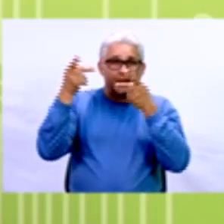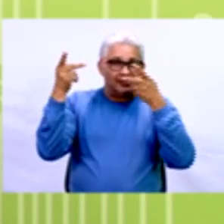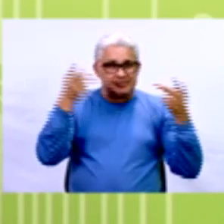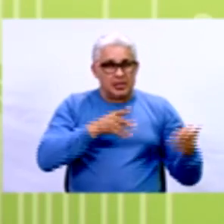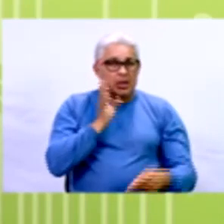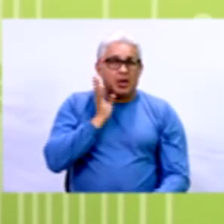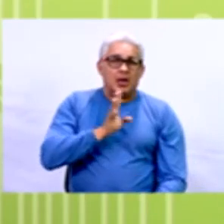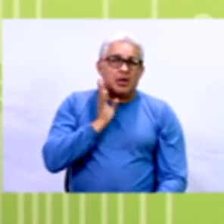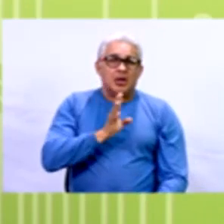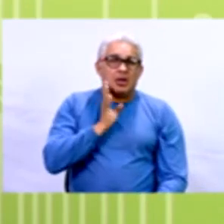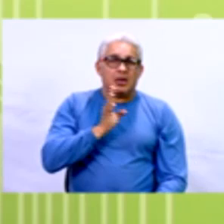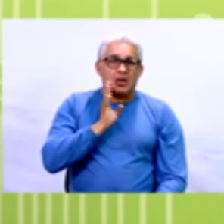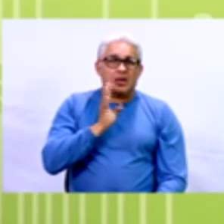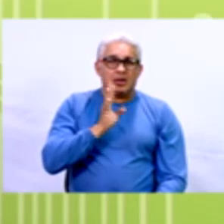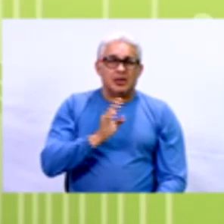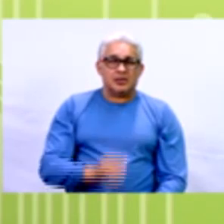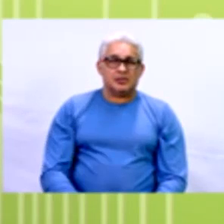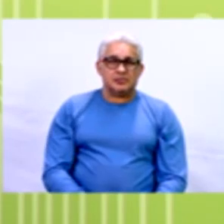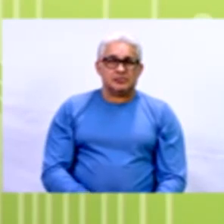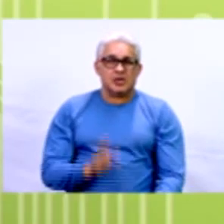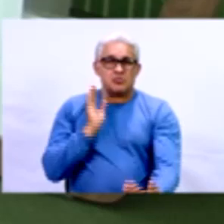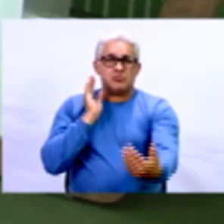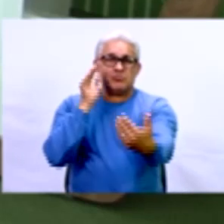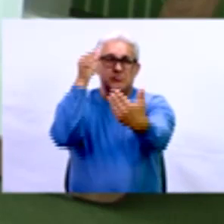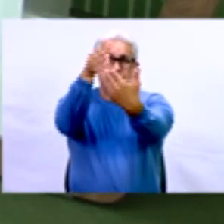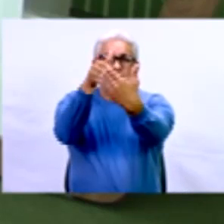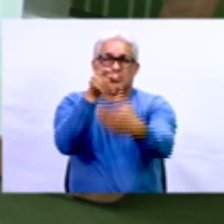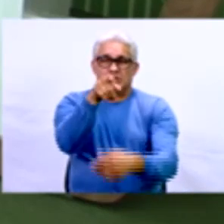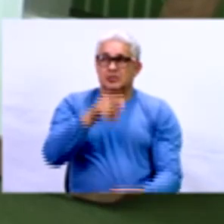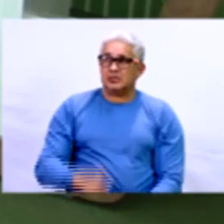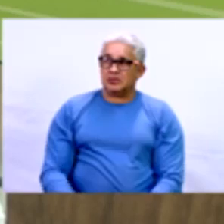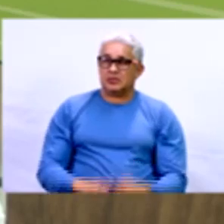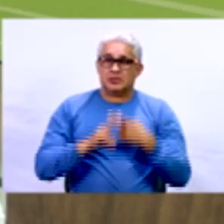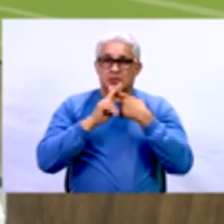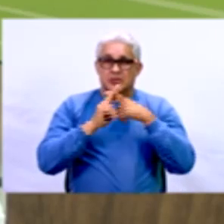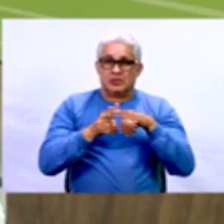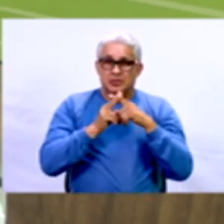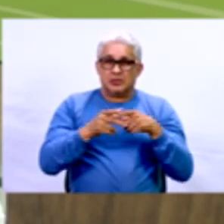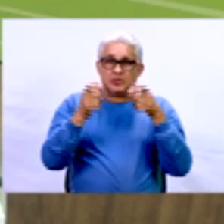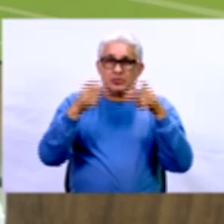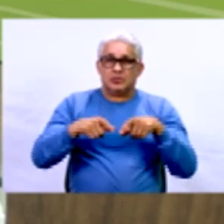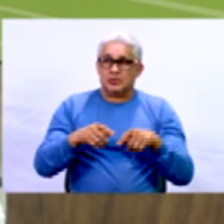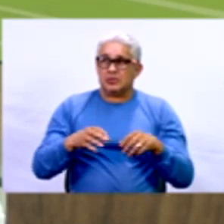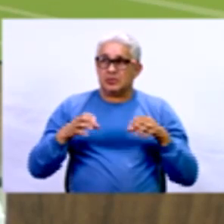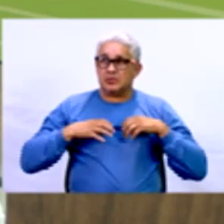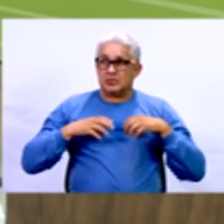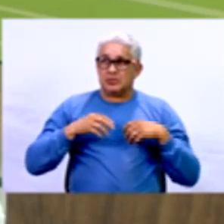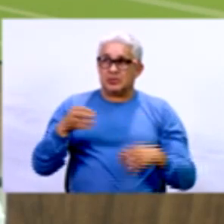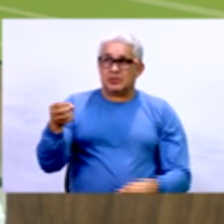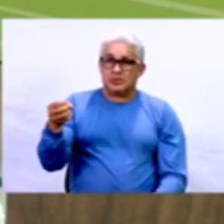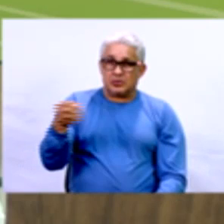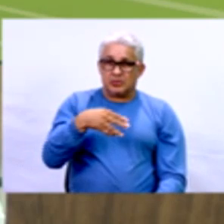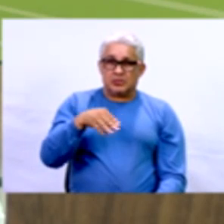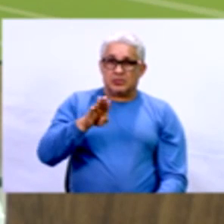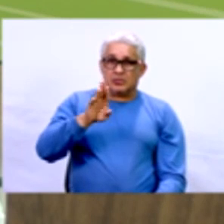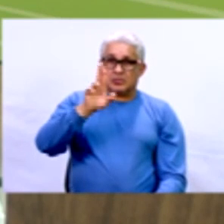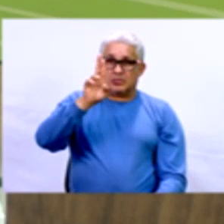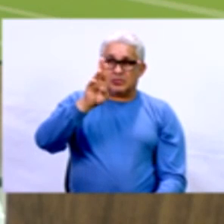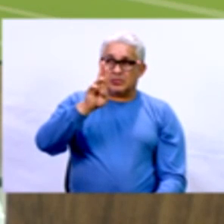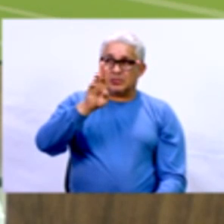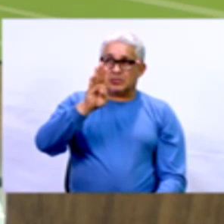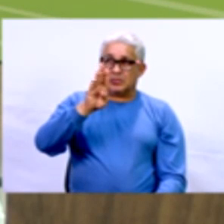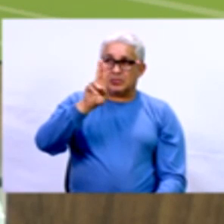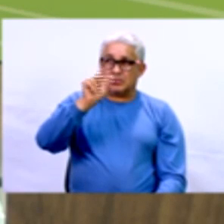muito legal chegar aí até vocês. Correção da localização da cidade de Nova Brasilândia do Oeste.